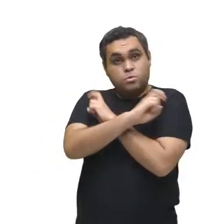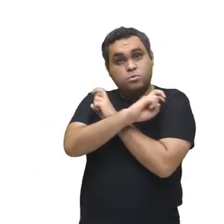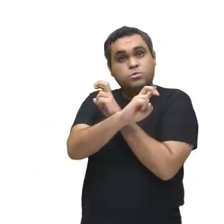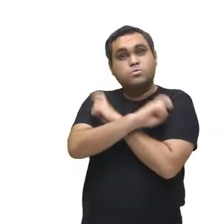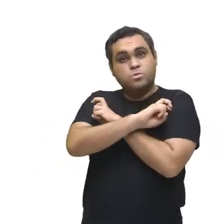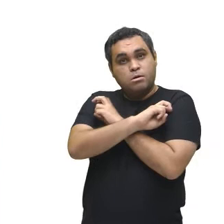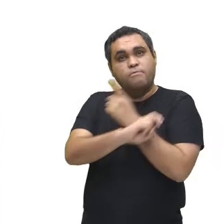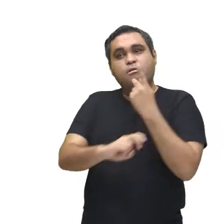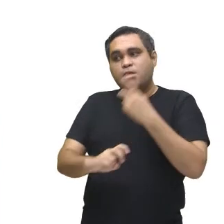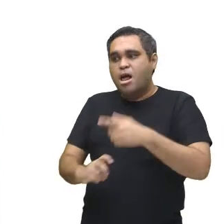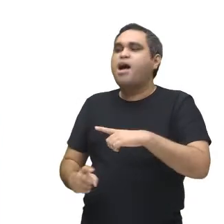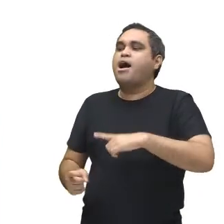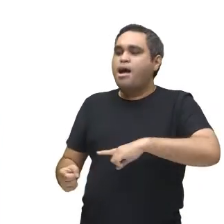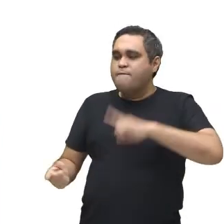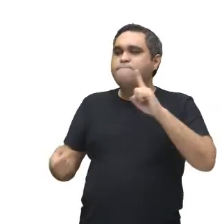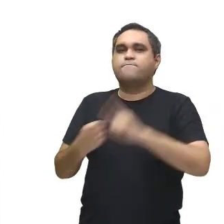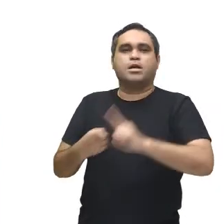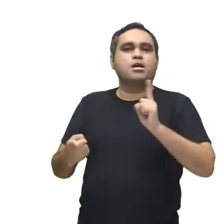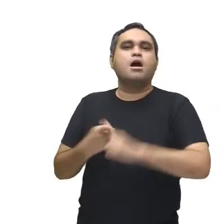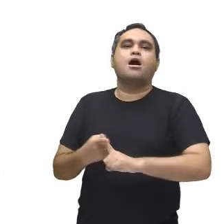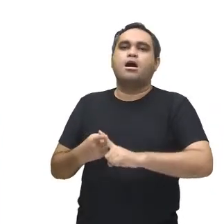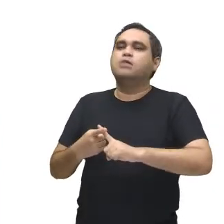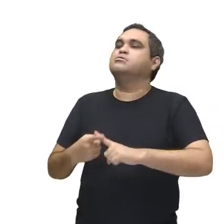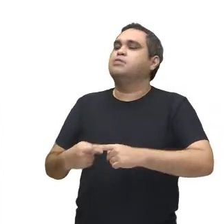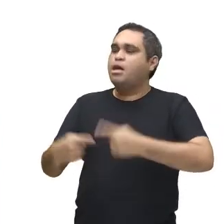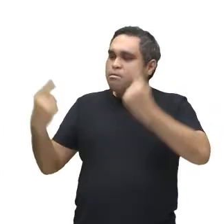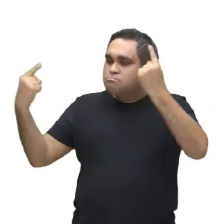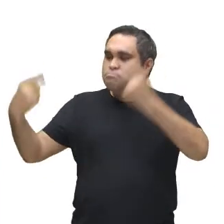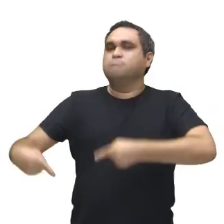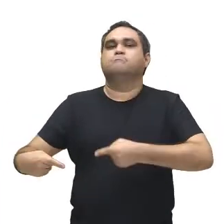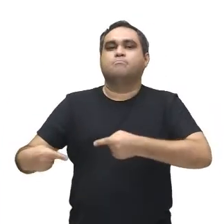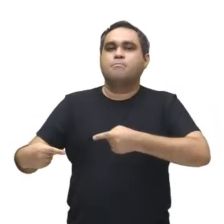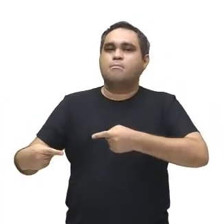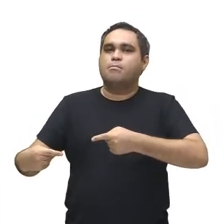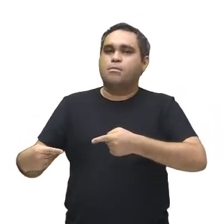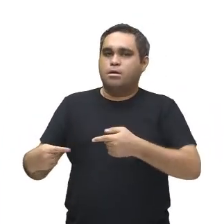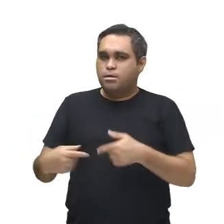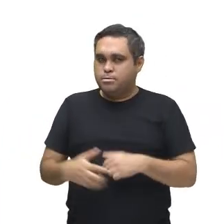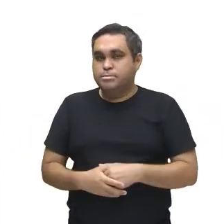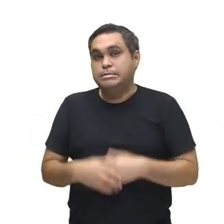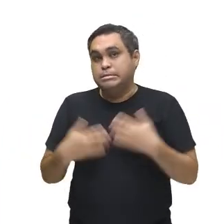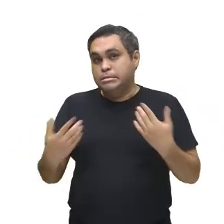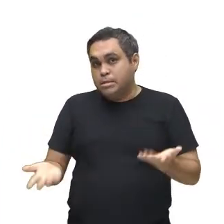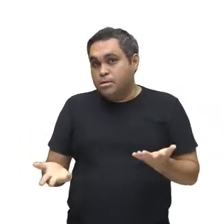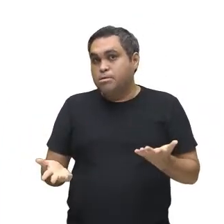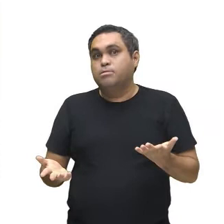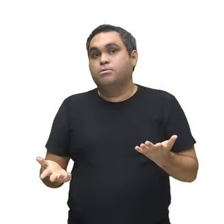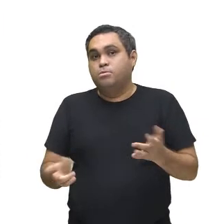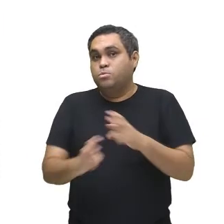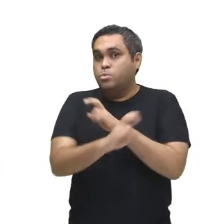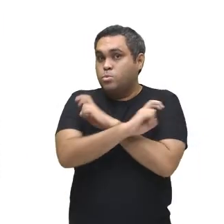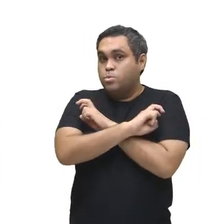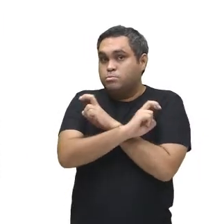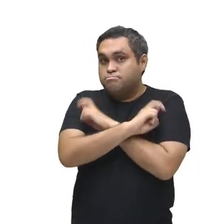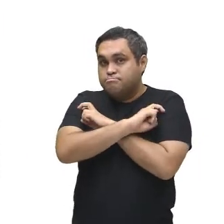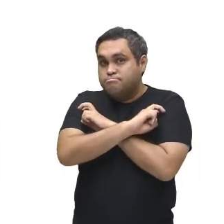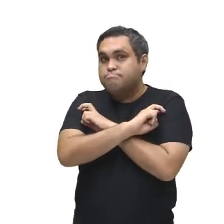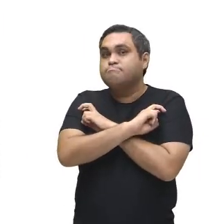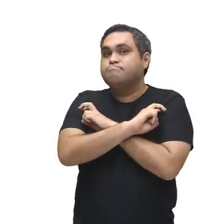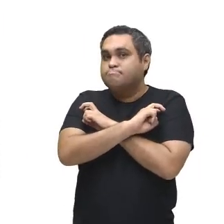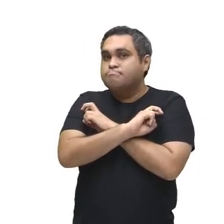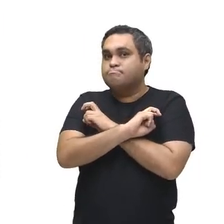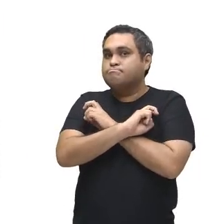declarou guerra à Sérvia. O grande Império Austro-Húngaro declarou guerra ao